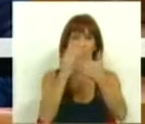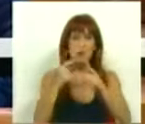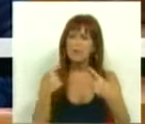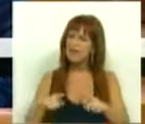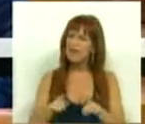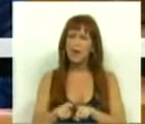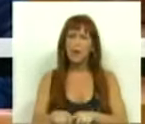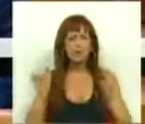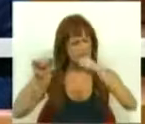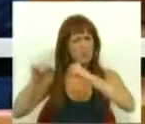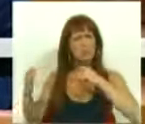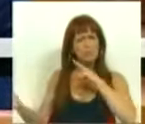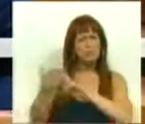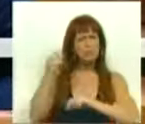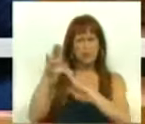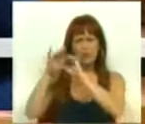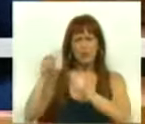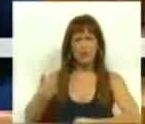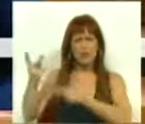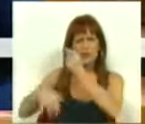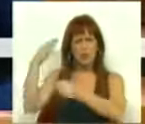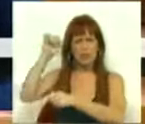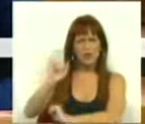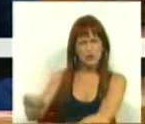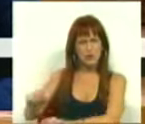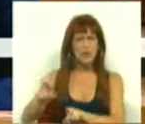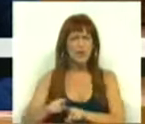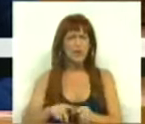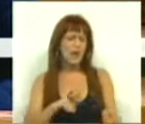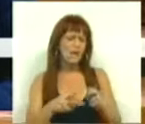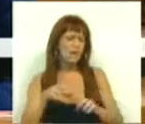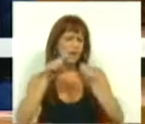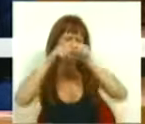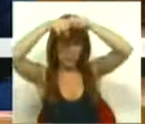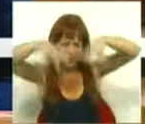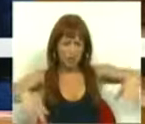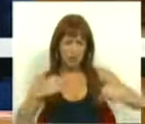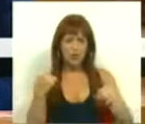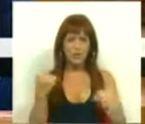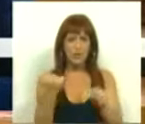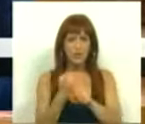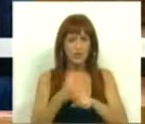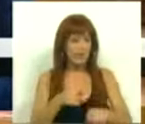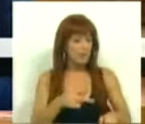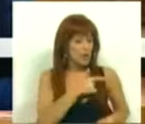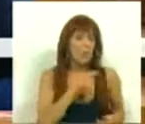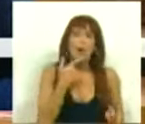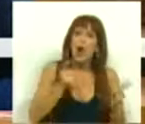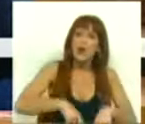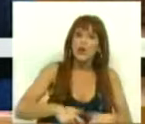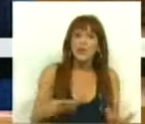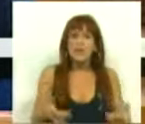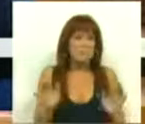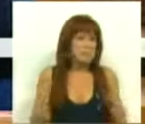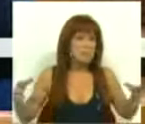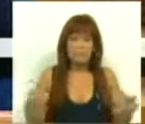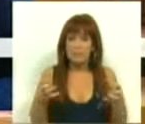que se tenha obtido e consensualizado o modelo de avaliação de desempenho de professores, que se altera a organização de funcionamento das turmas, mais uma vez,